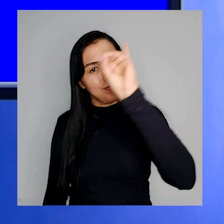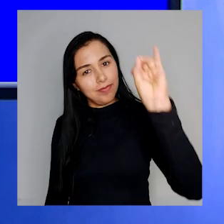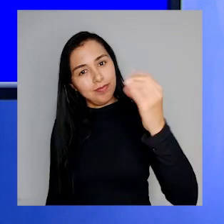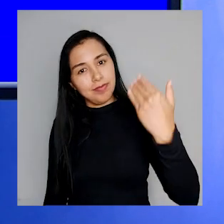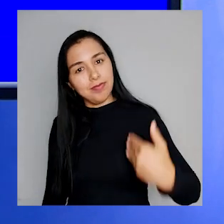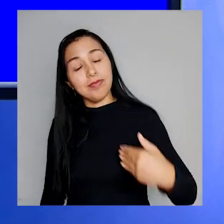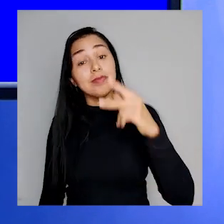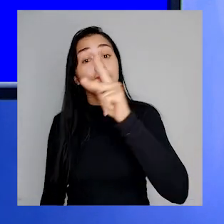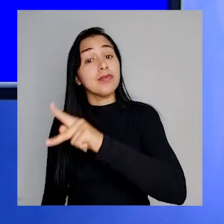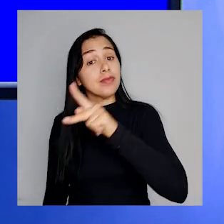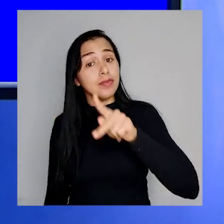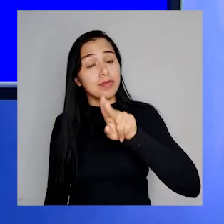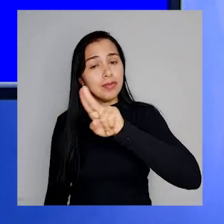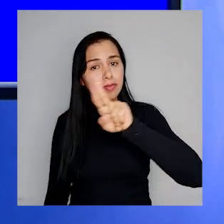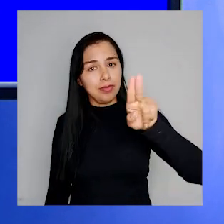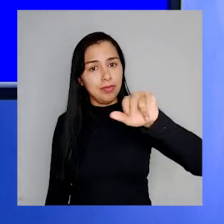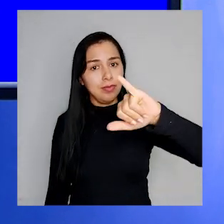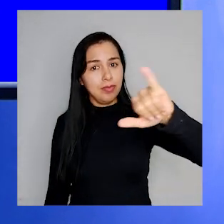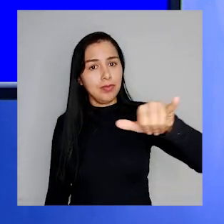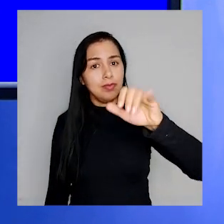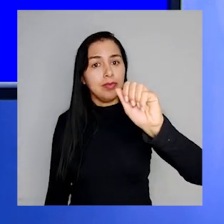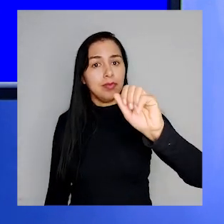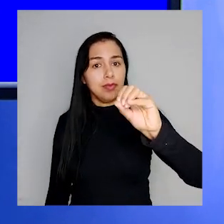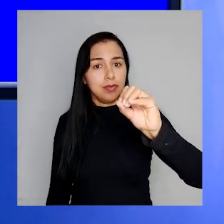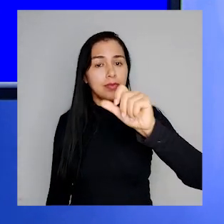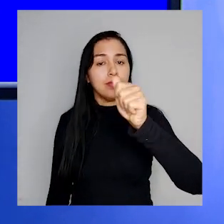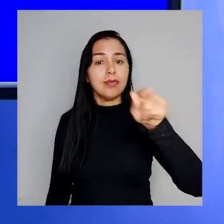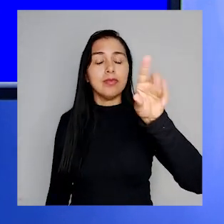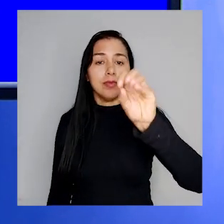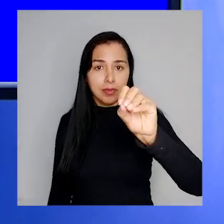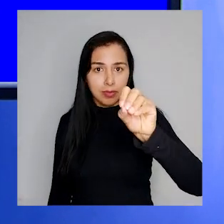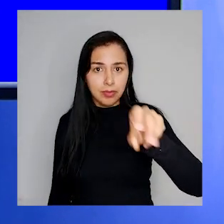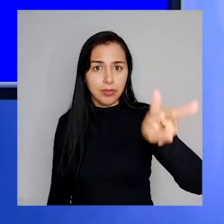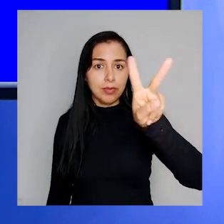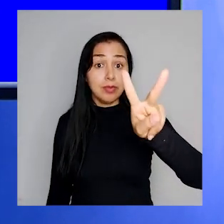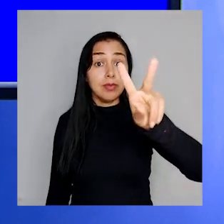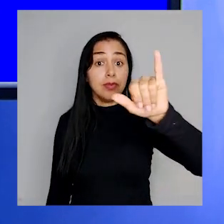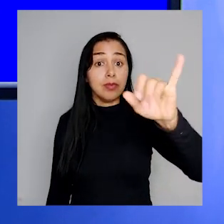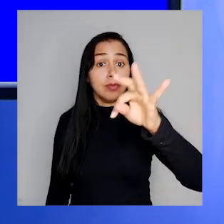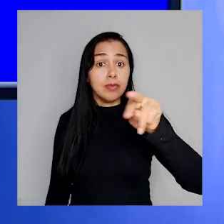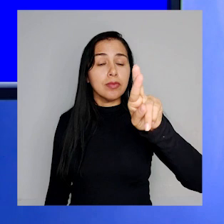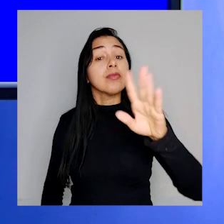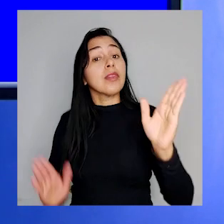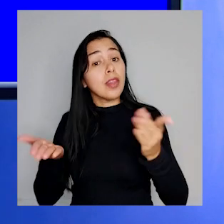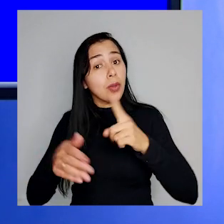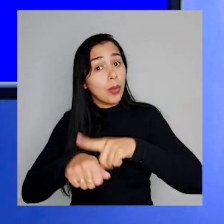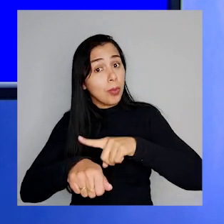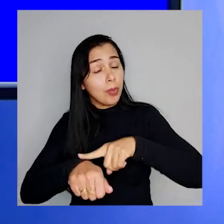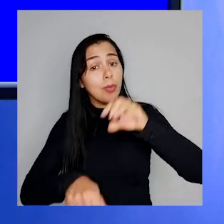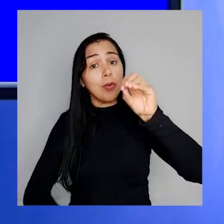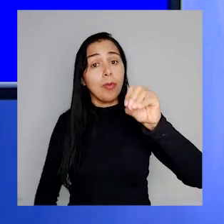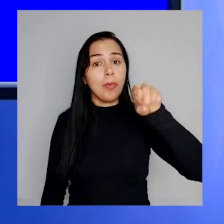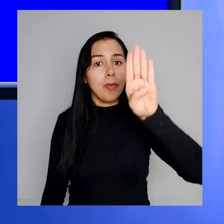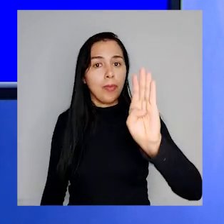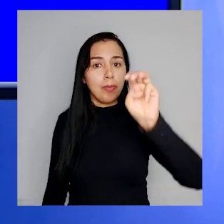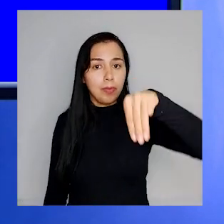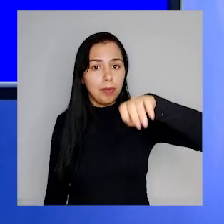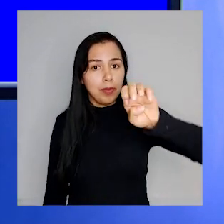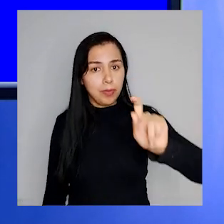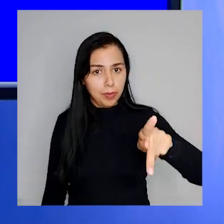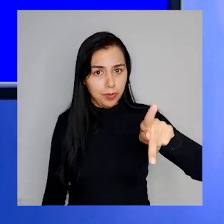Olá pessoal, eu sou o professor João Vitor e você está no nosso momento OBMEP. Esse ano, a segunda fase